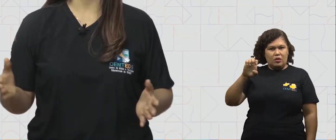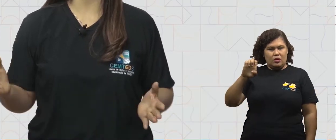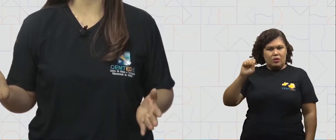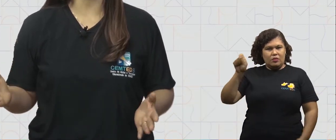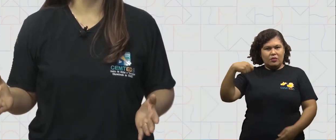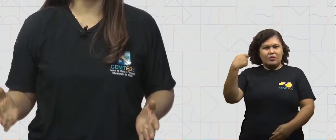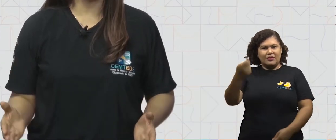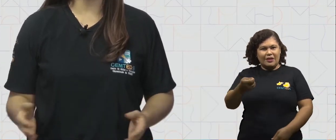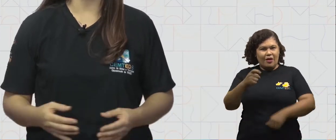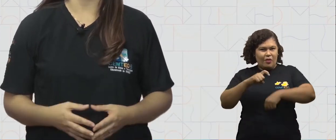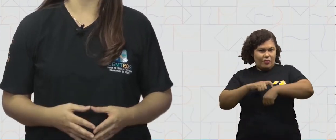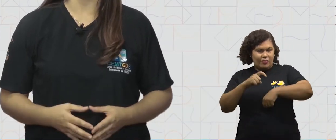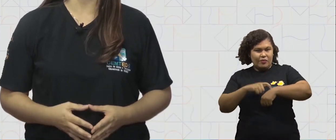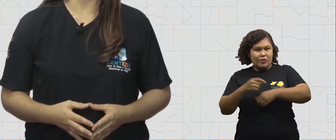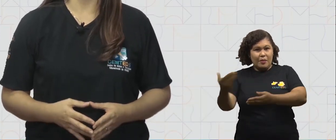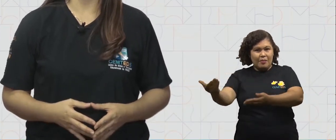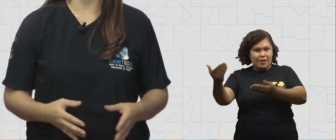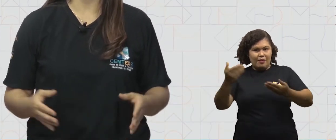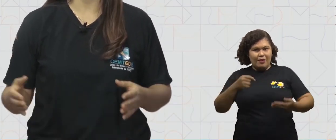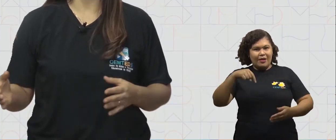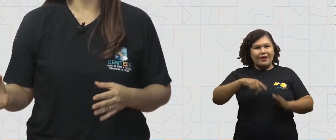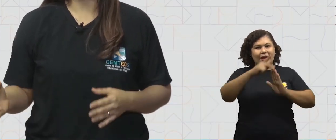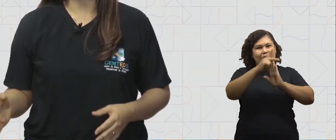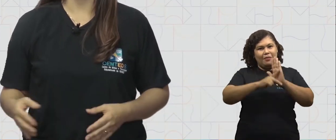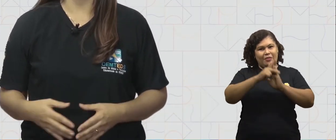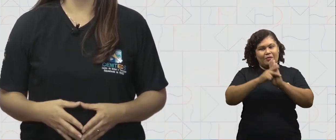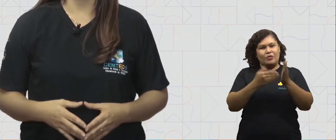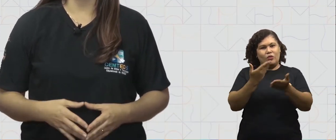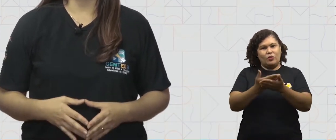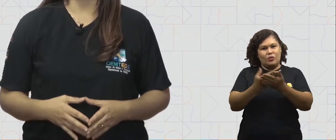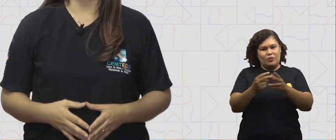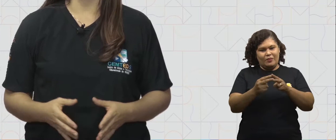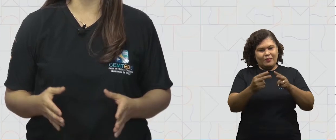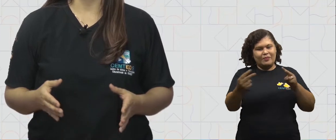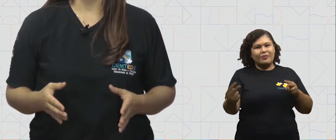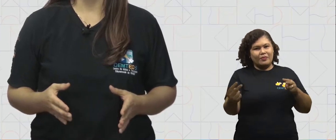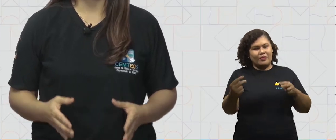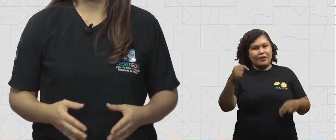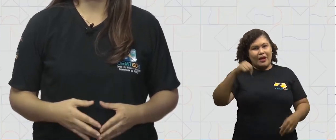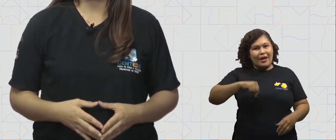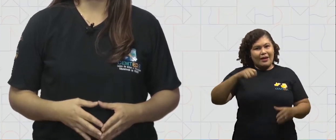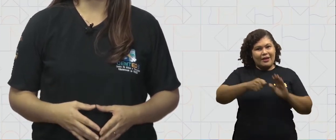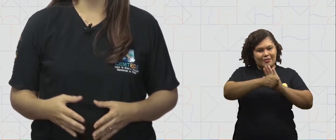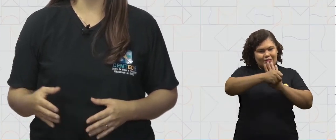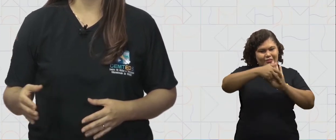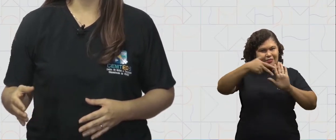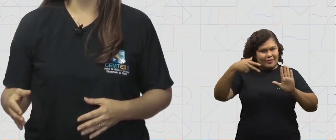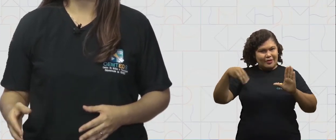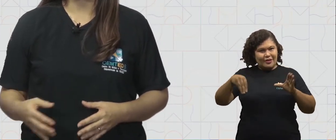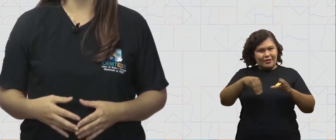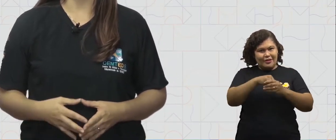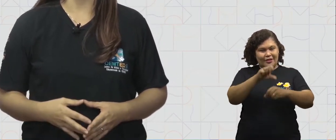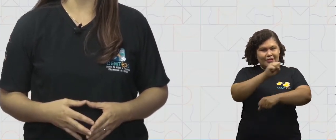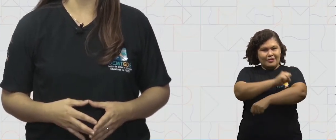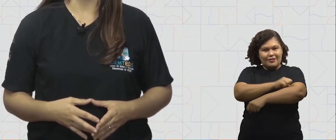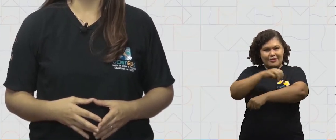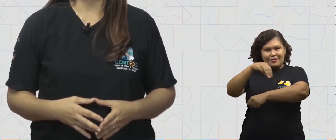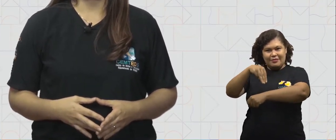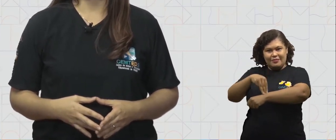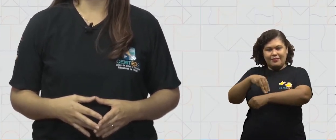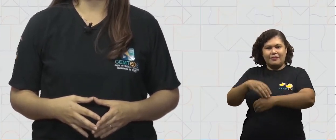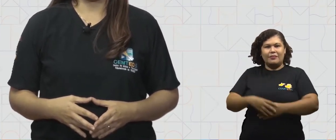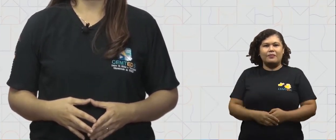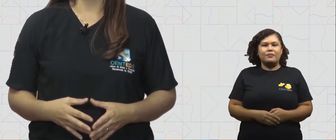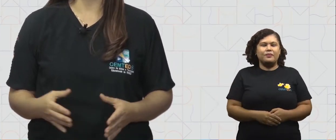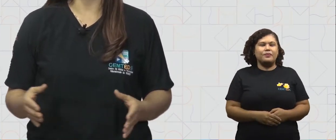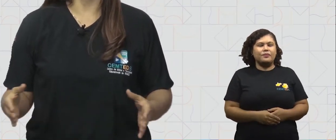Nunes. Seja muito bem-vindo ao projeto Aprender Além da Escola, do Centro de Mídias e Tecnologias